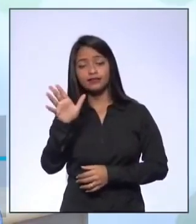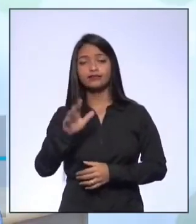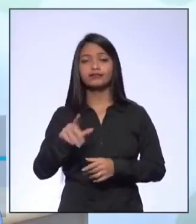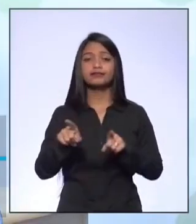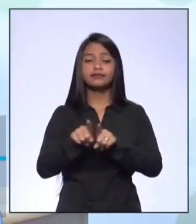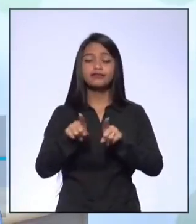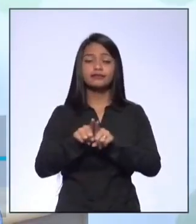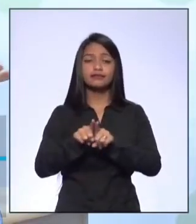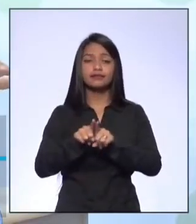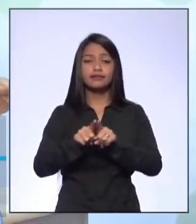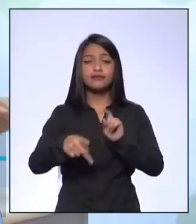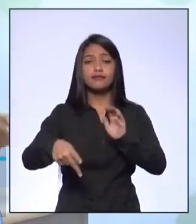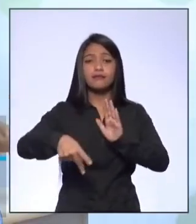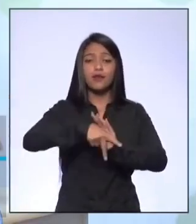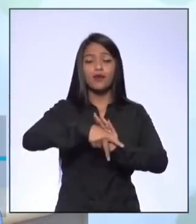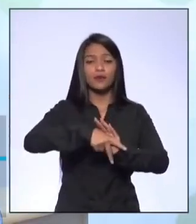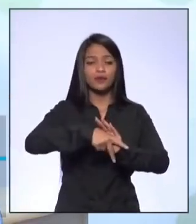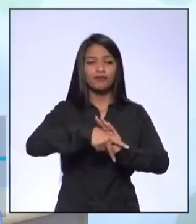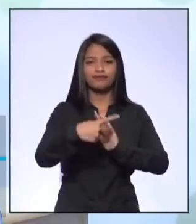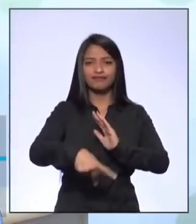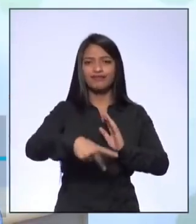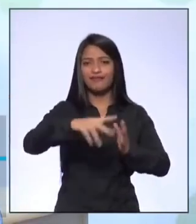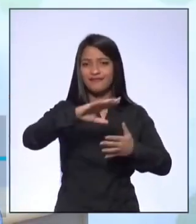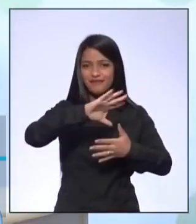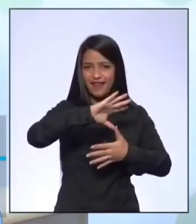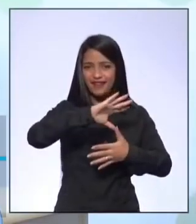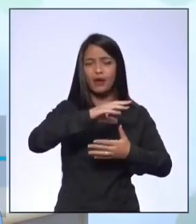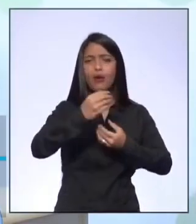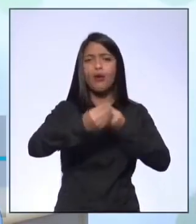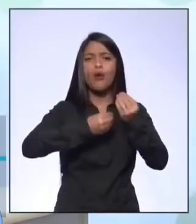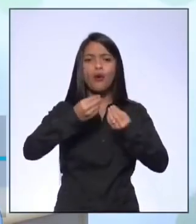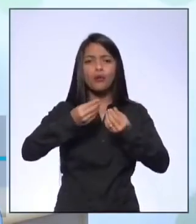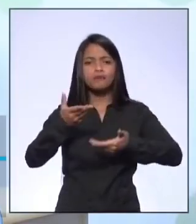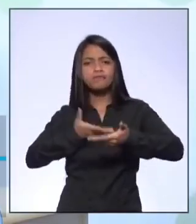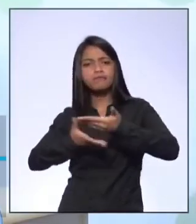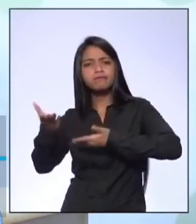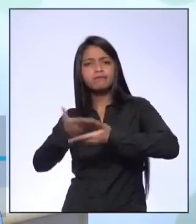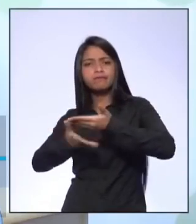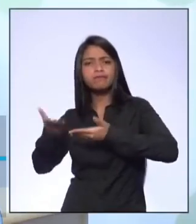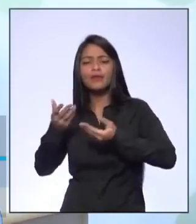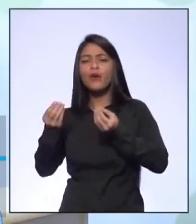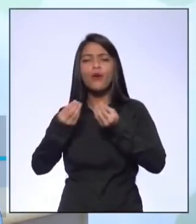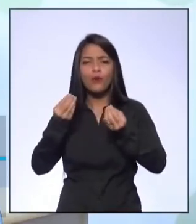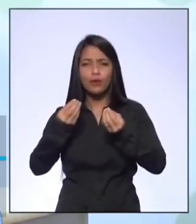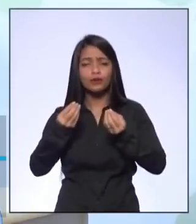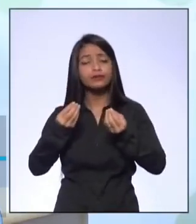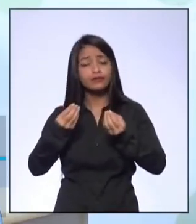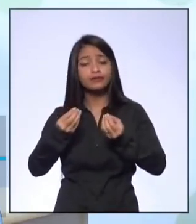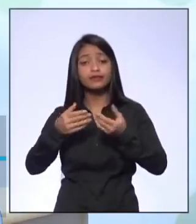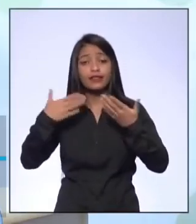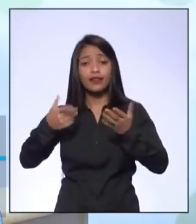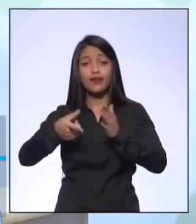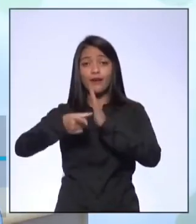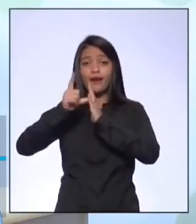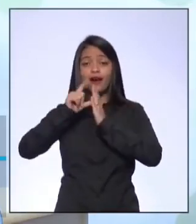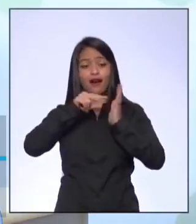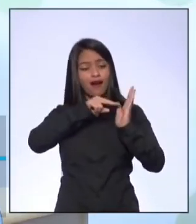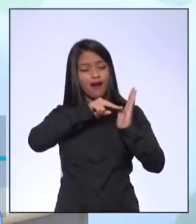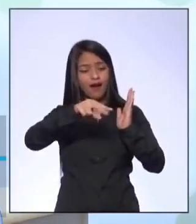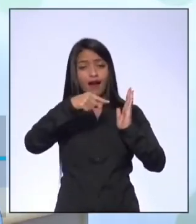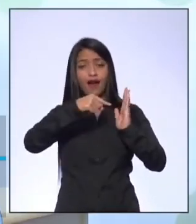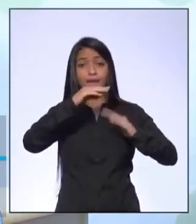e também na própria América. Então, nós, ao utilizar as habilidades